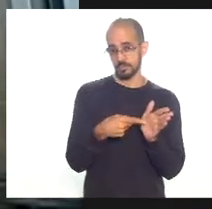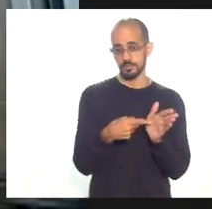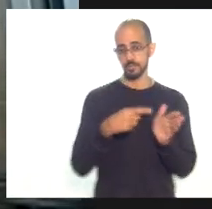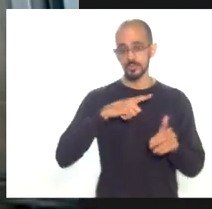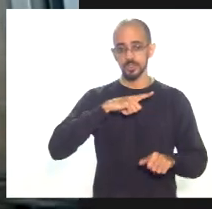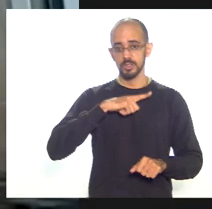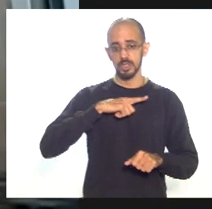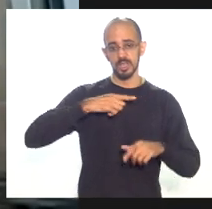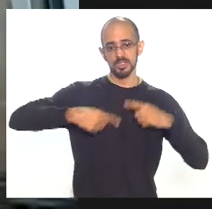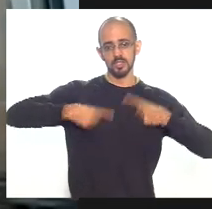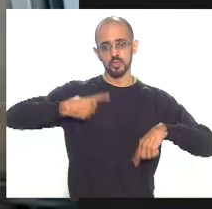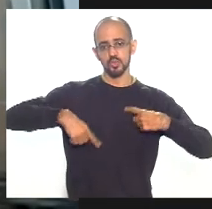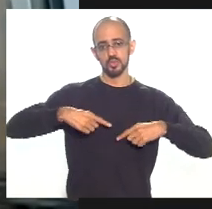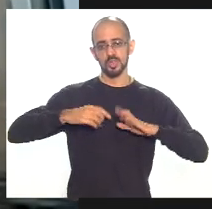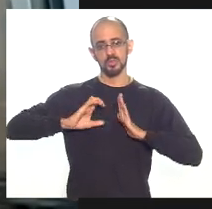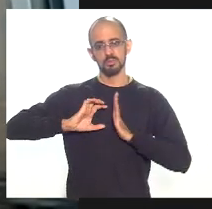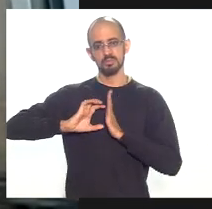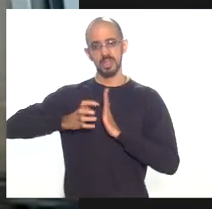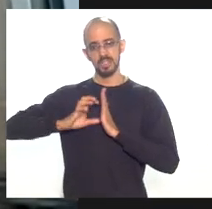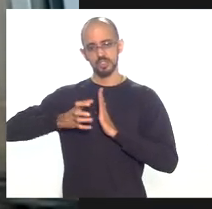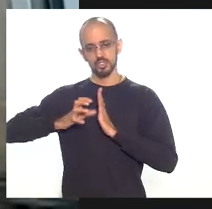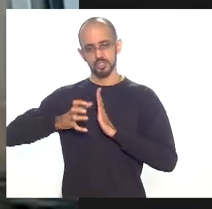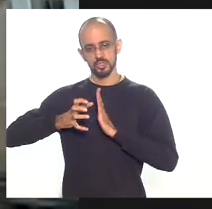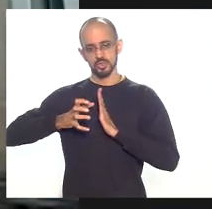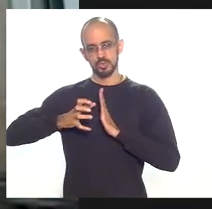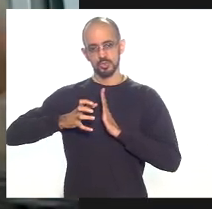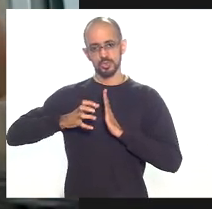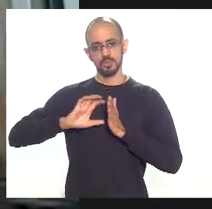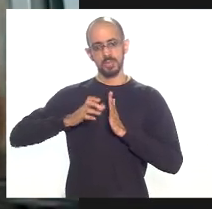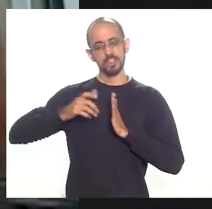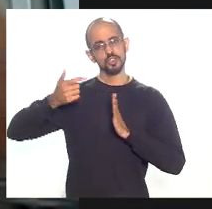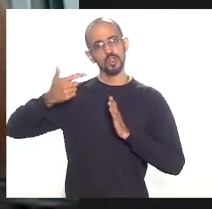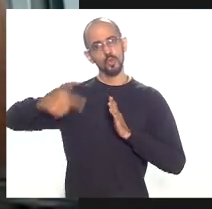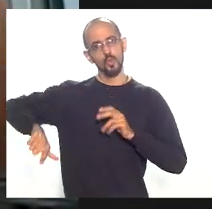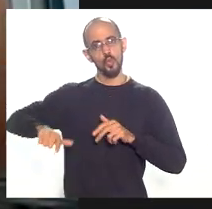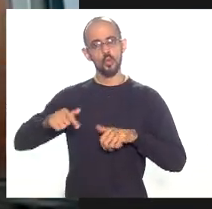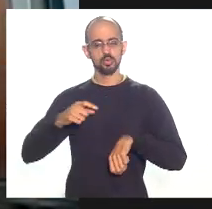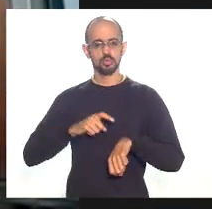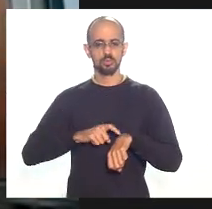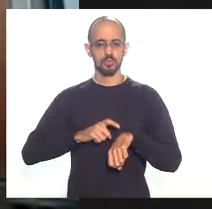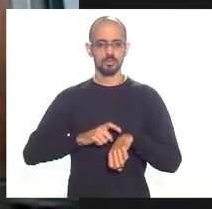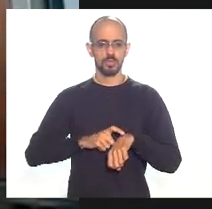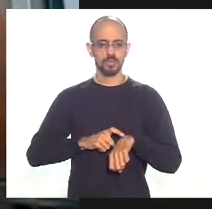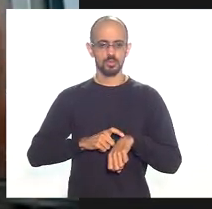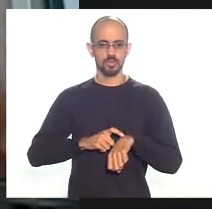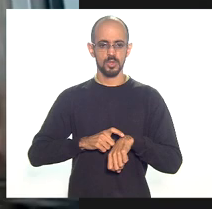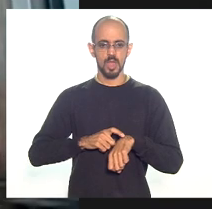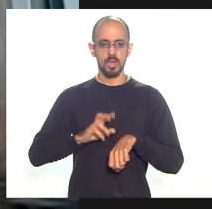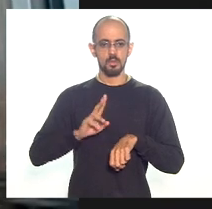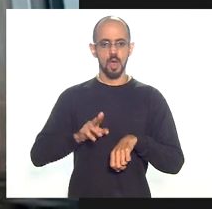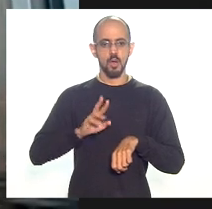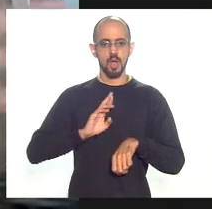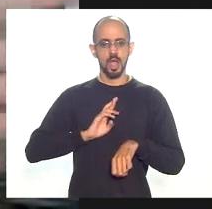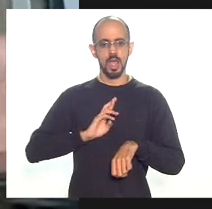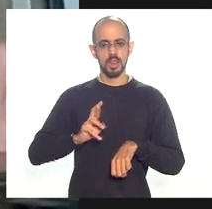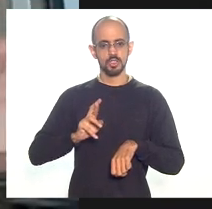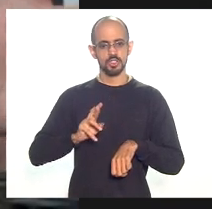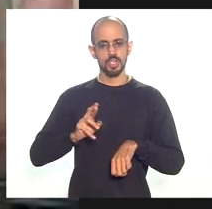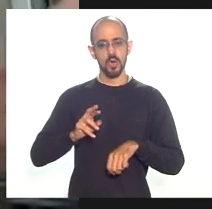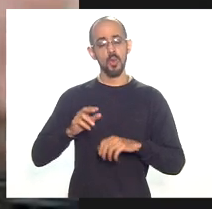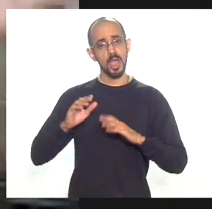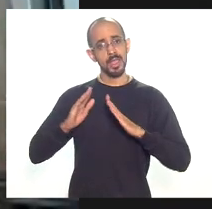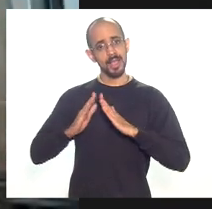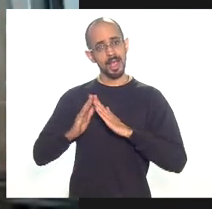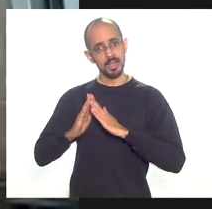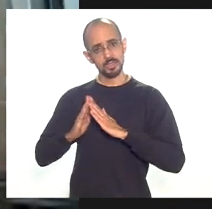partidária eu acho que a questão do partido tem que ser em outro momento é que a mesma coisa é a questão da religião tem que ser na escola tem que ser desde casa